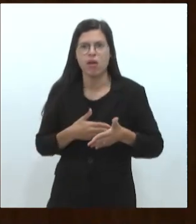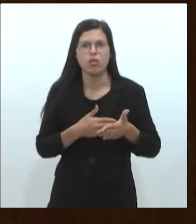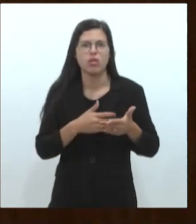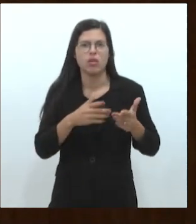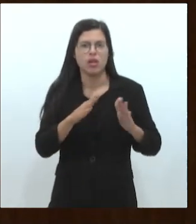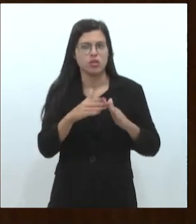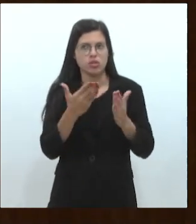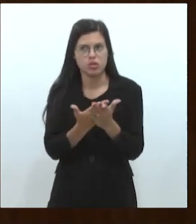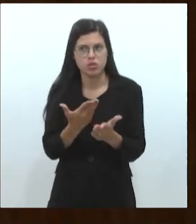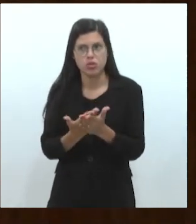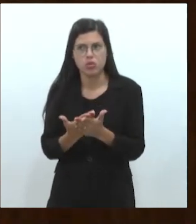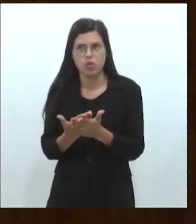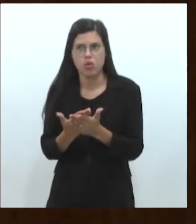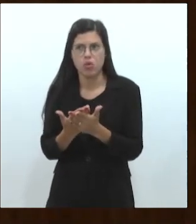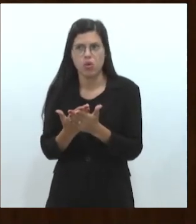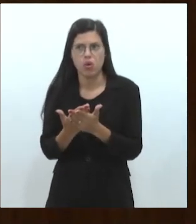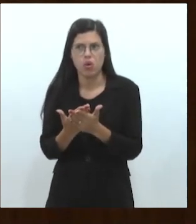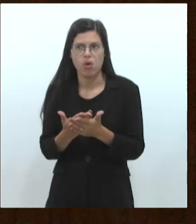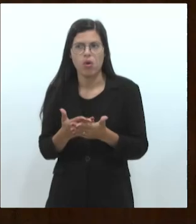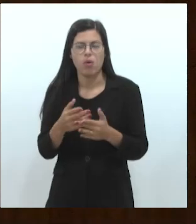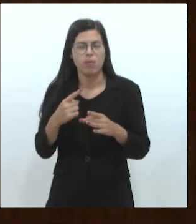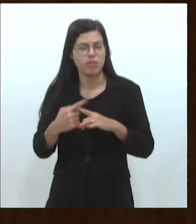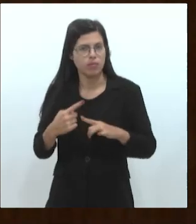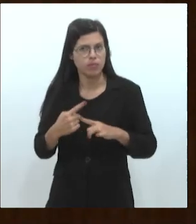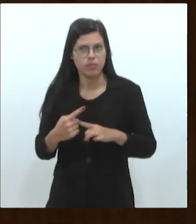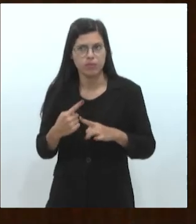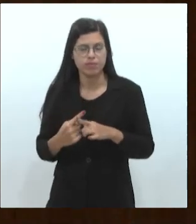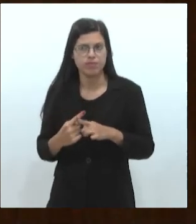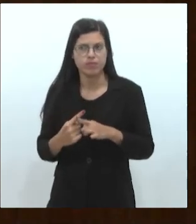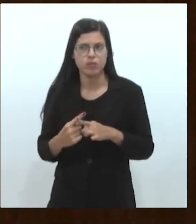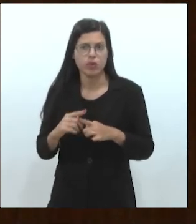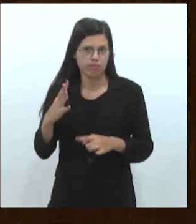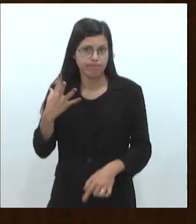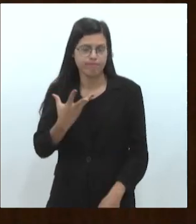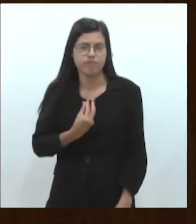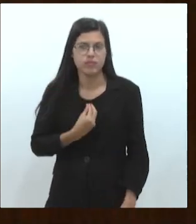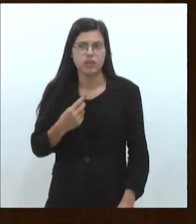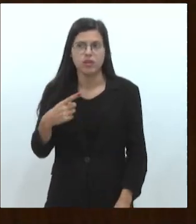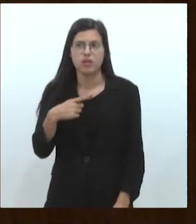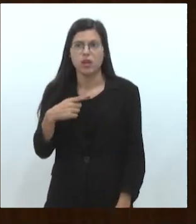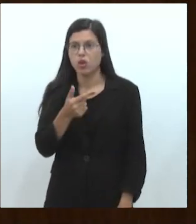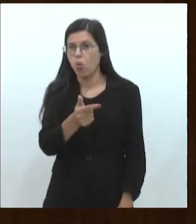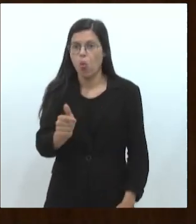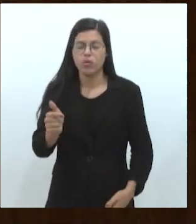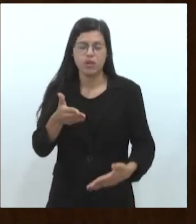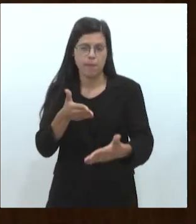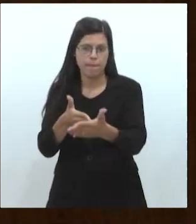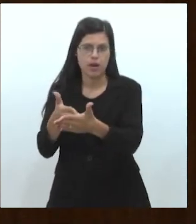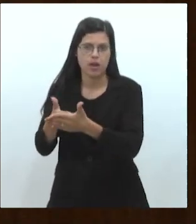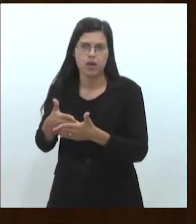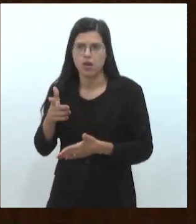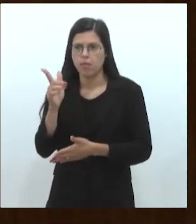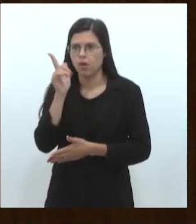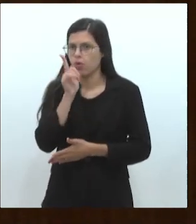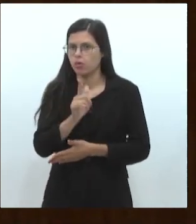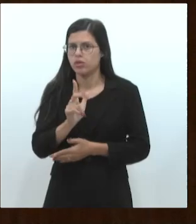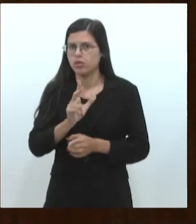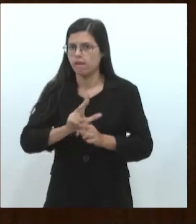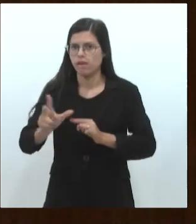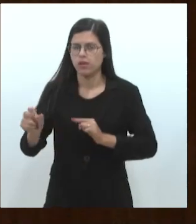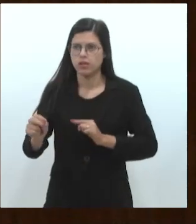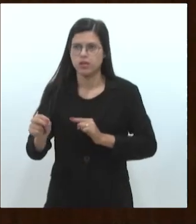escolares, por conta da sua situação, têm mais uma barreira para superarem. E